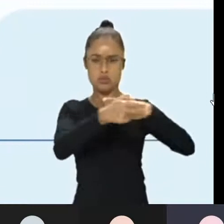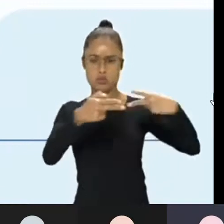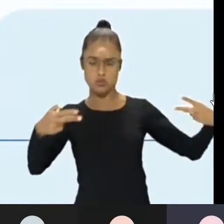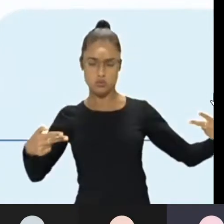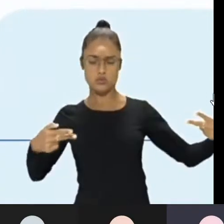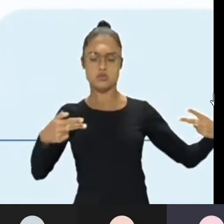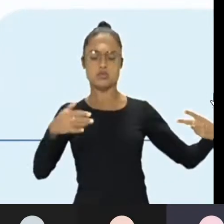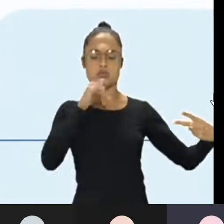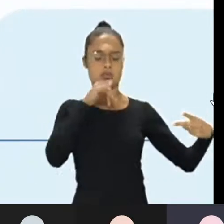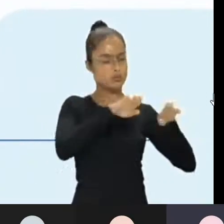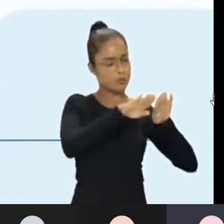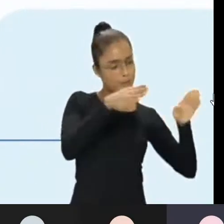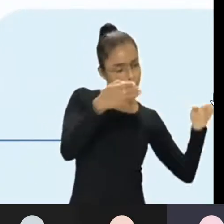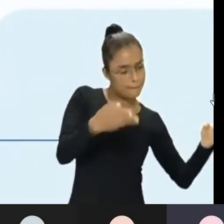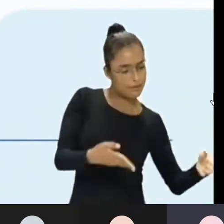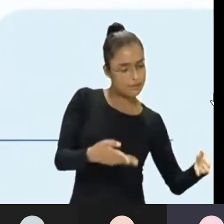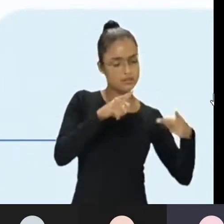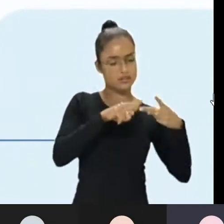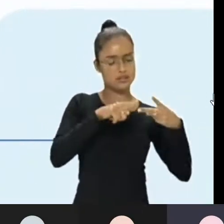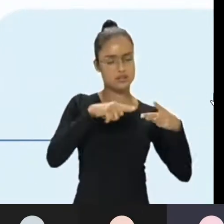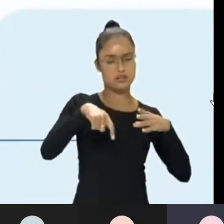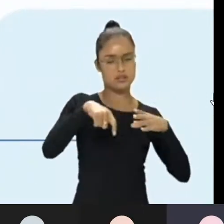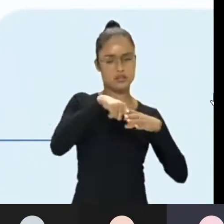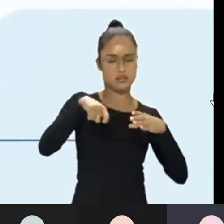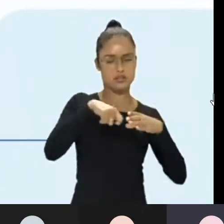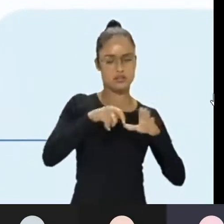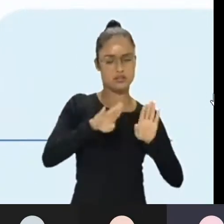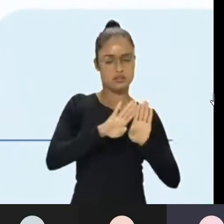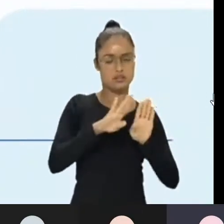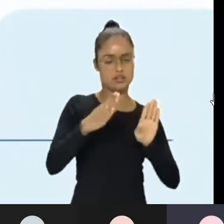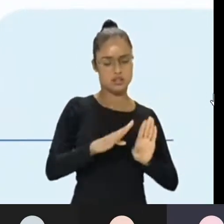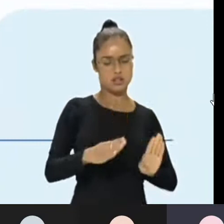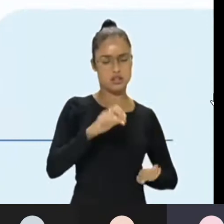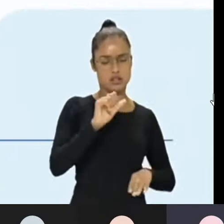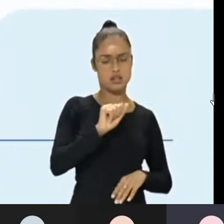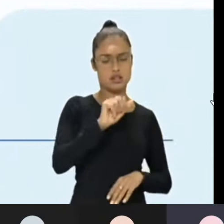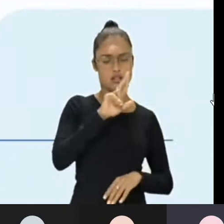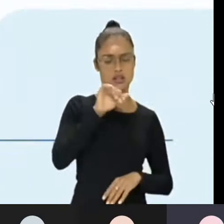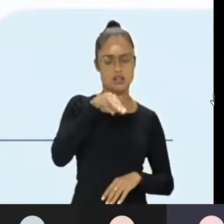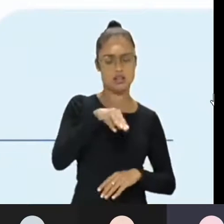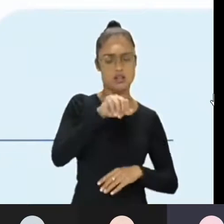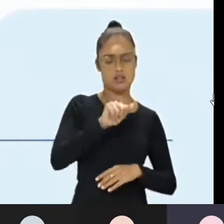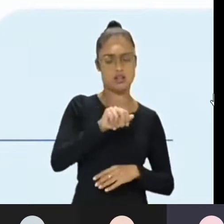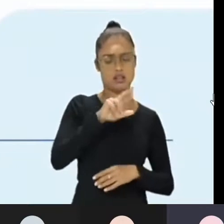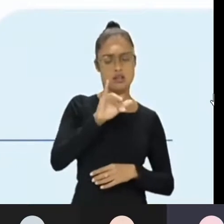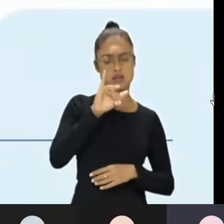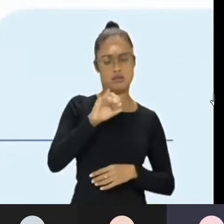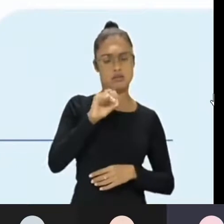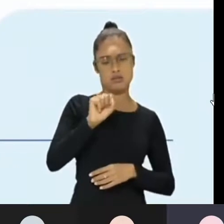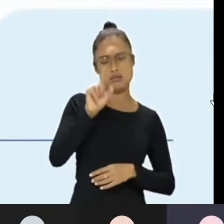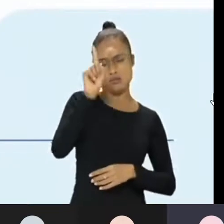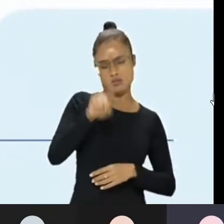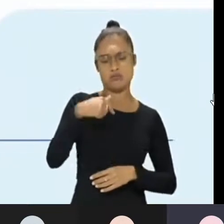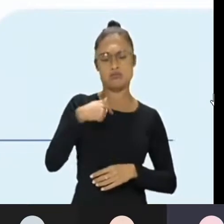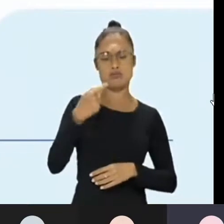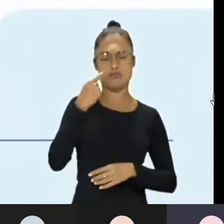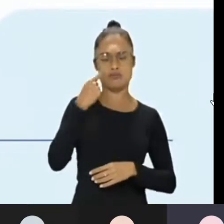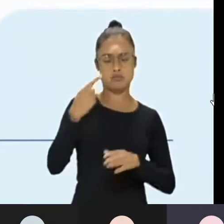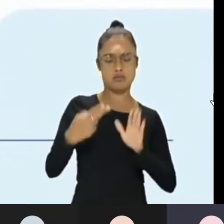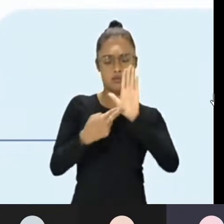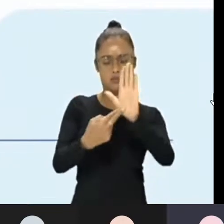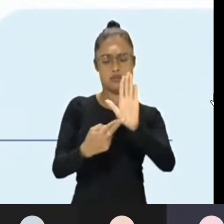ver uma mesa, nós vemos aqui armários, dentre outros objetos representados com a vista